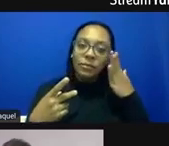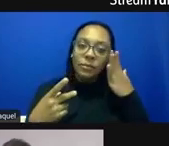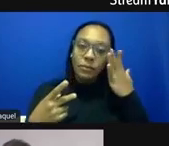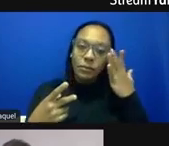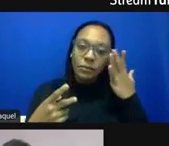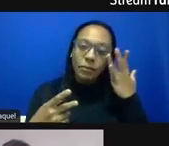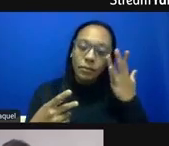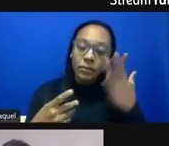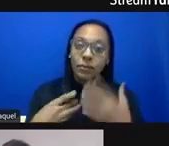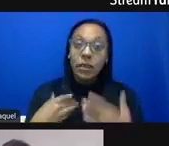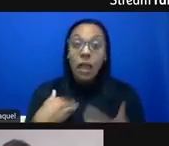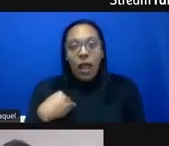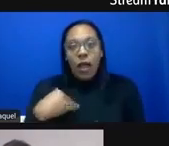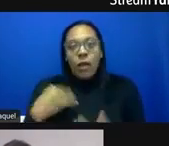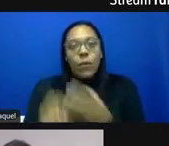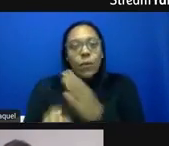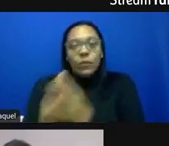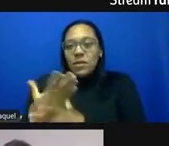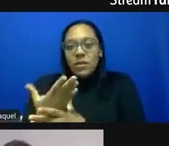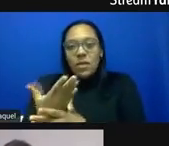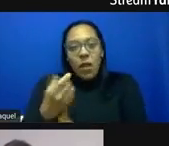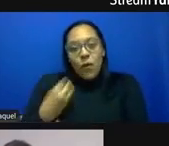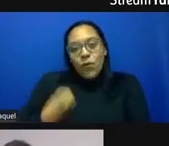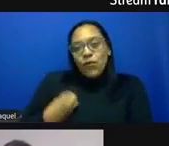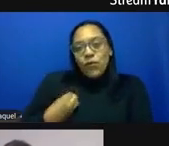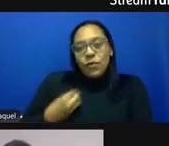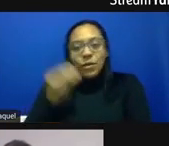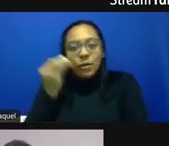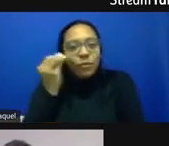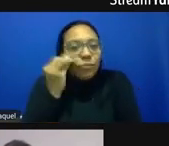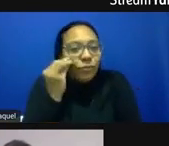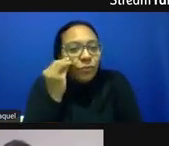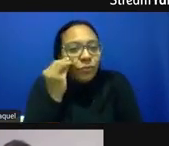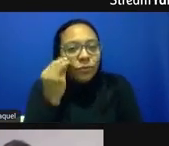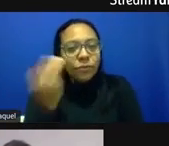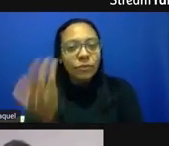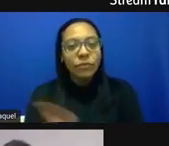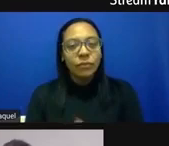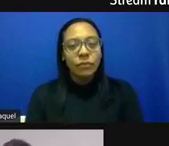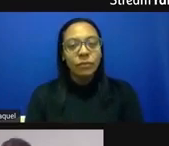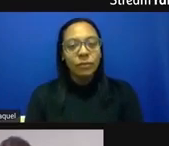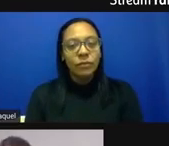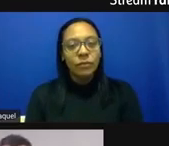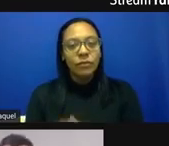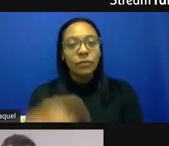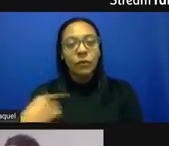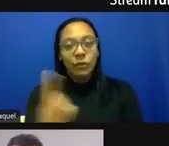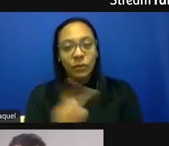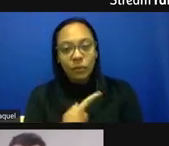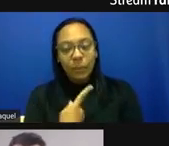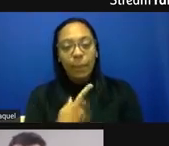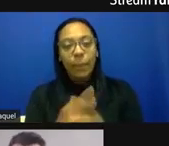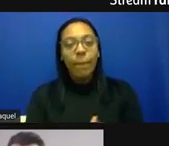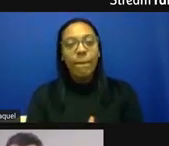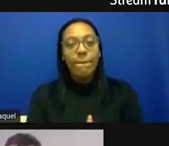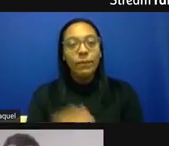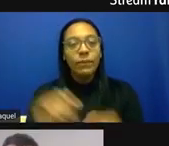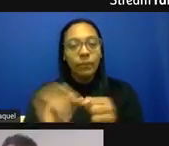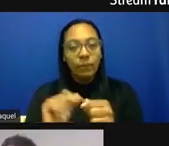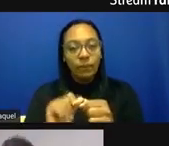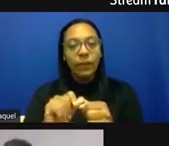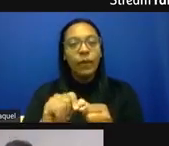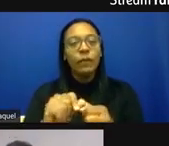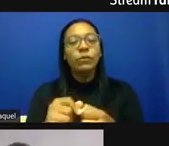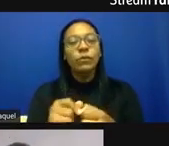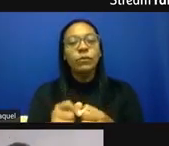sobre as suas experiências, sobre coisas que aconteceram. Então, o que a gente está fazendo aqui